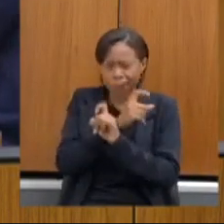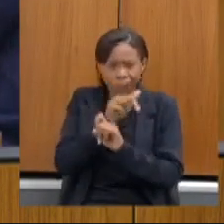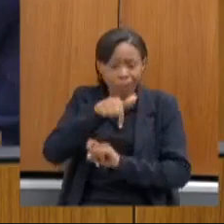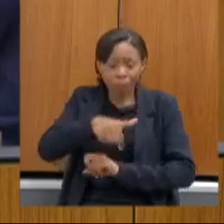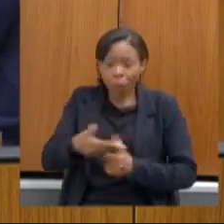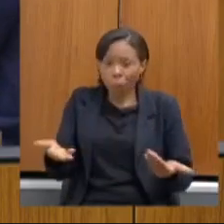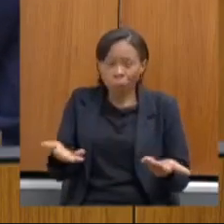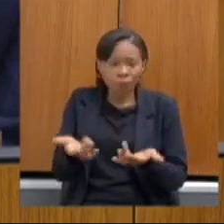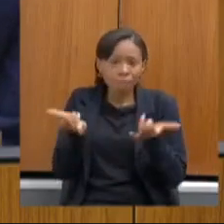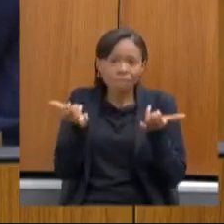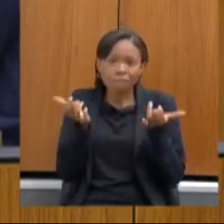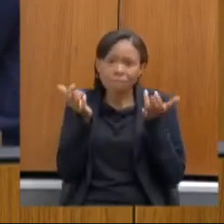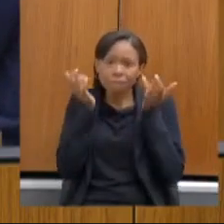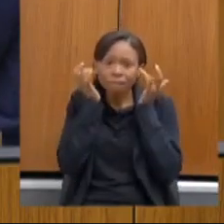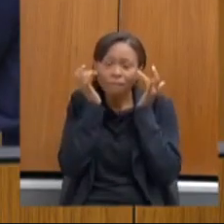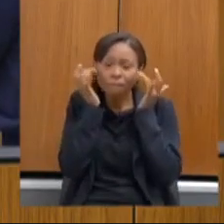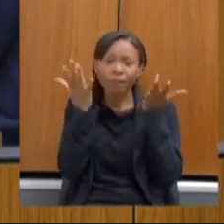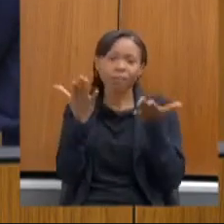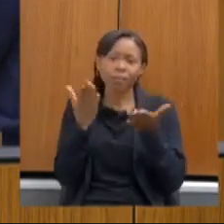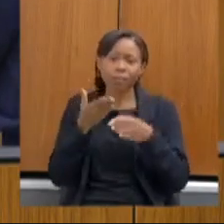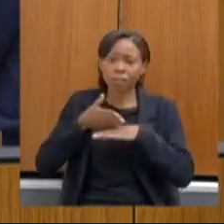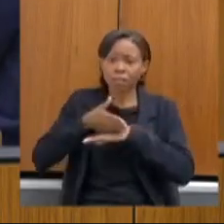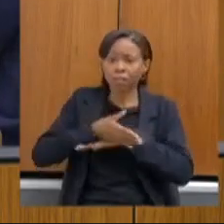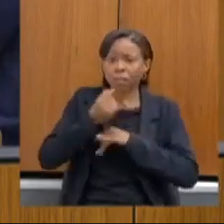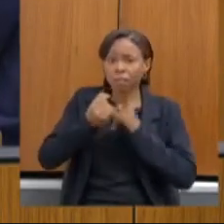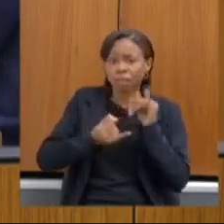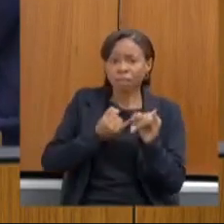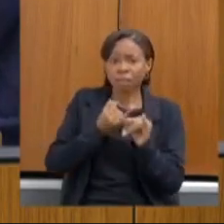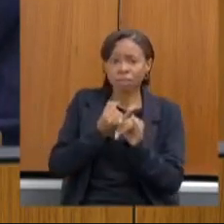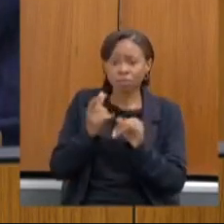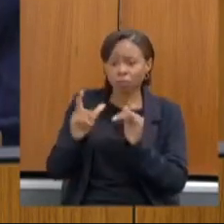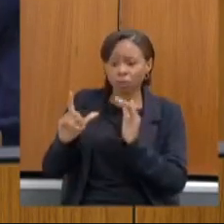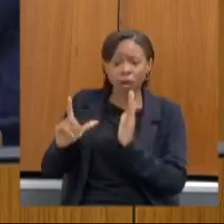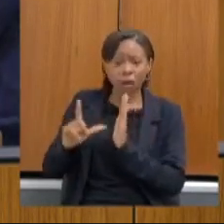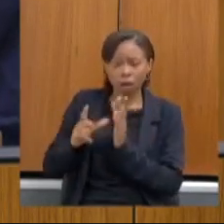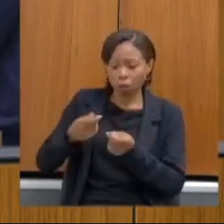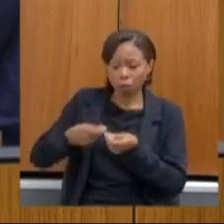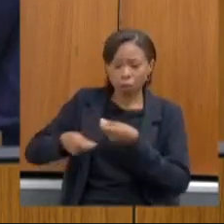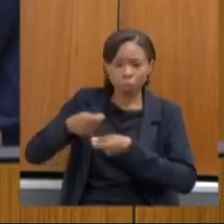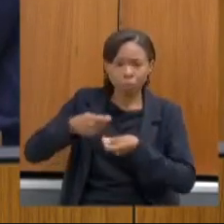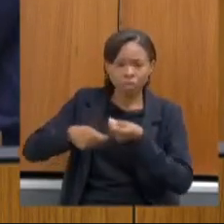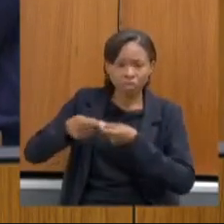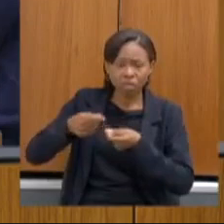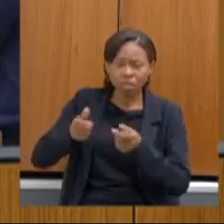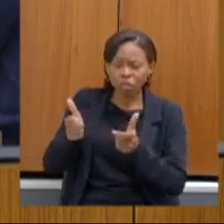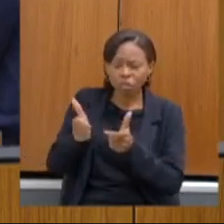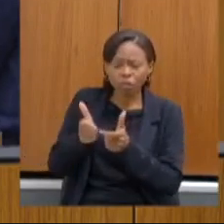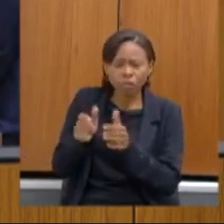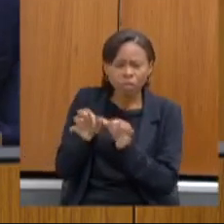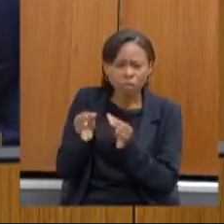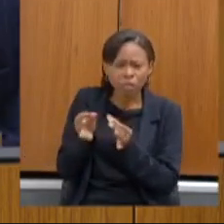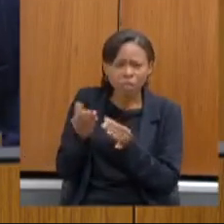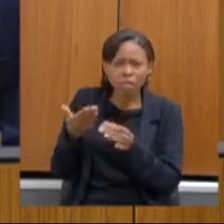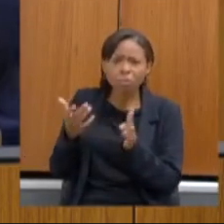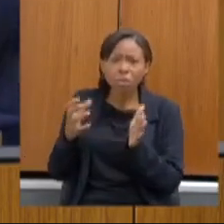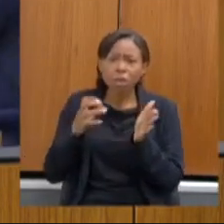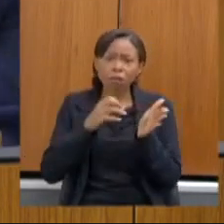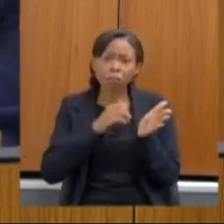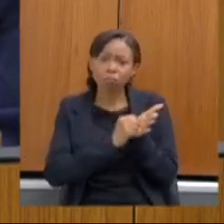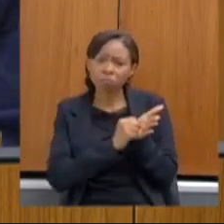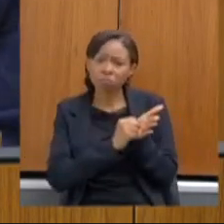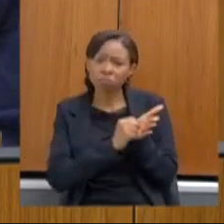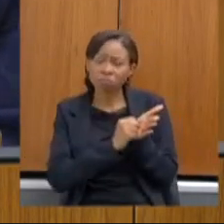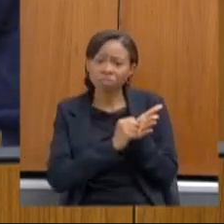pessoal lá um pequeno comerciante com a cadastro a sua empresa cadastro havia a busca daquele financiamento e tem chegado